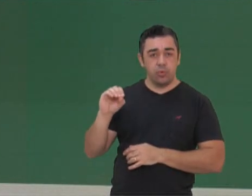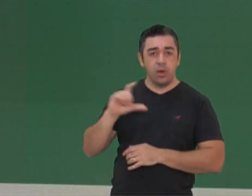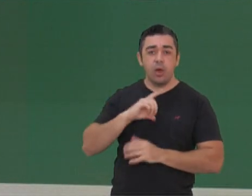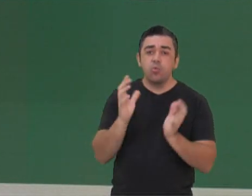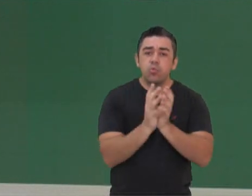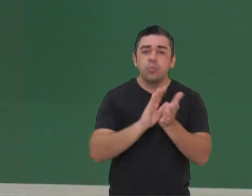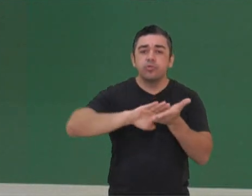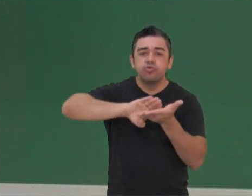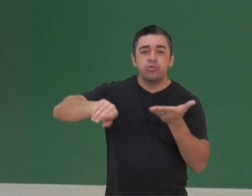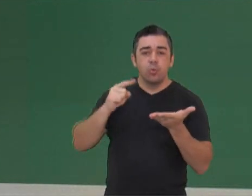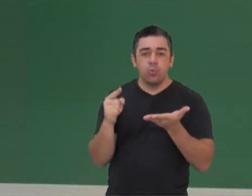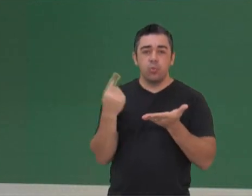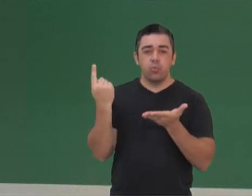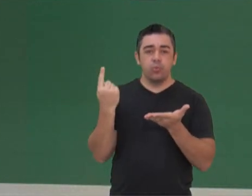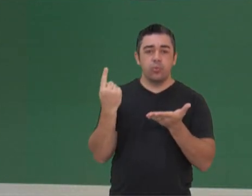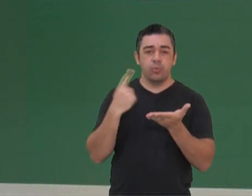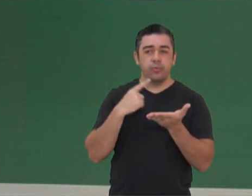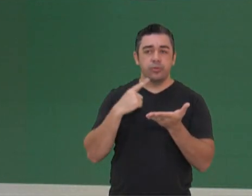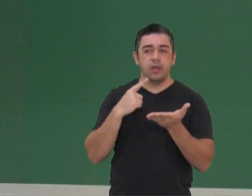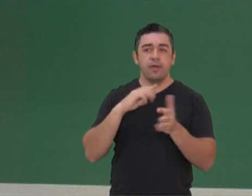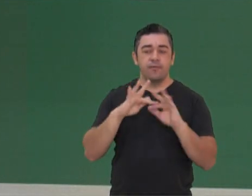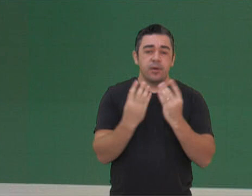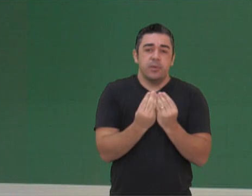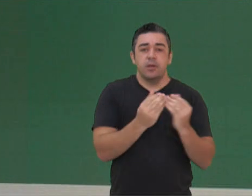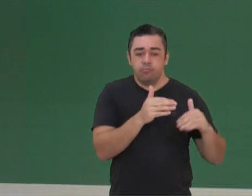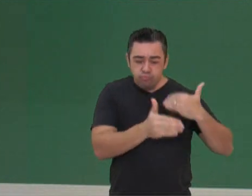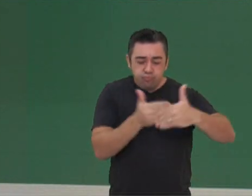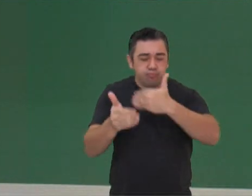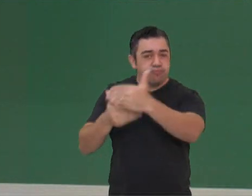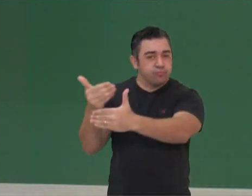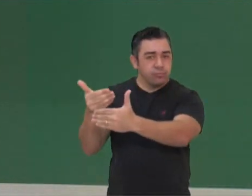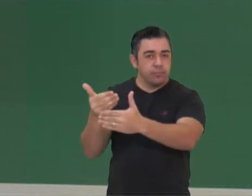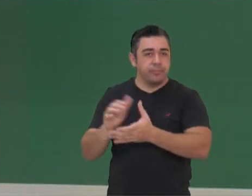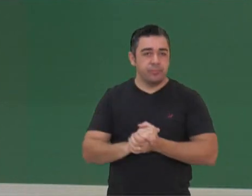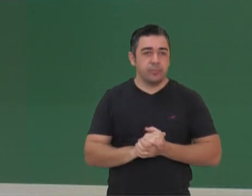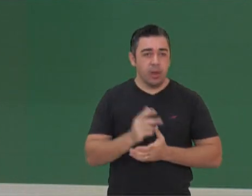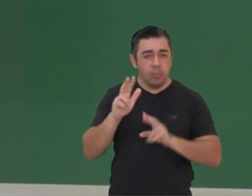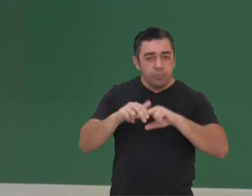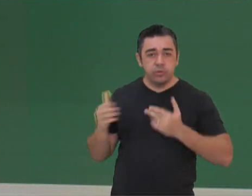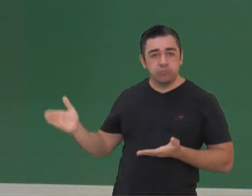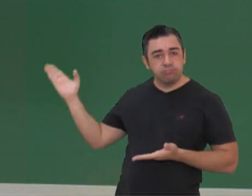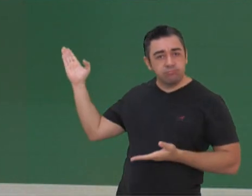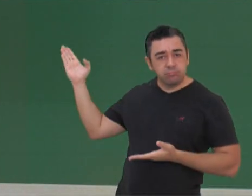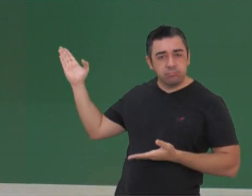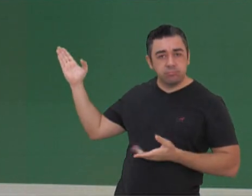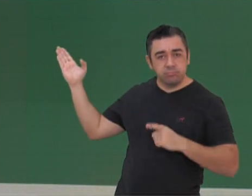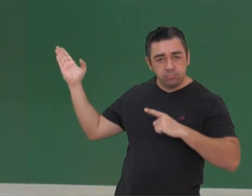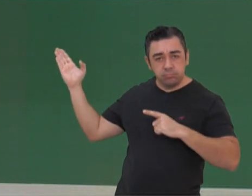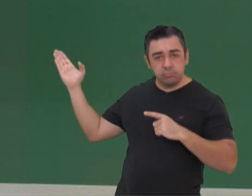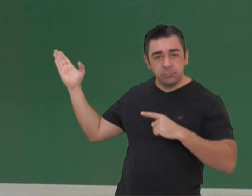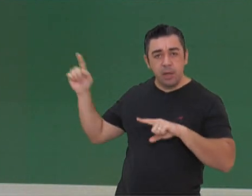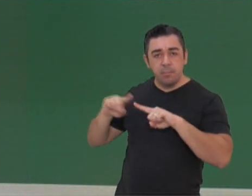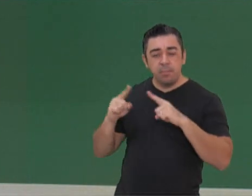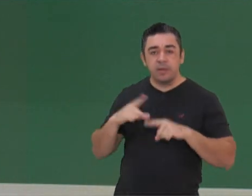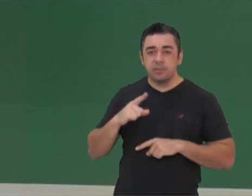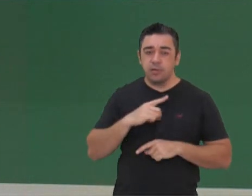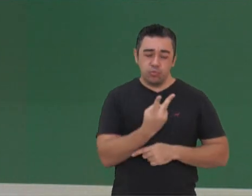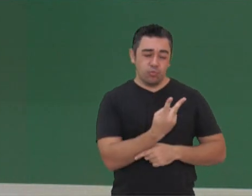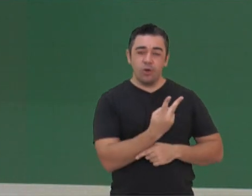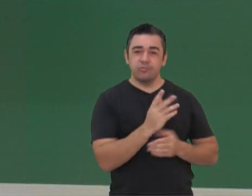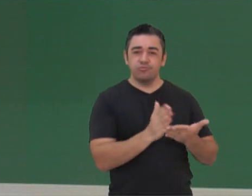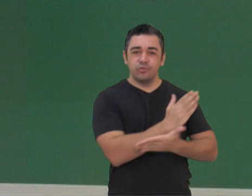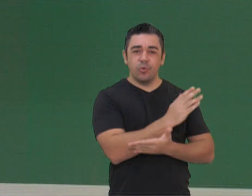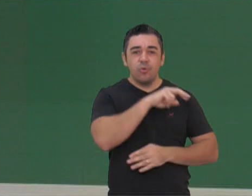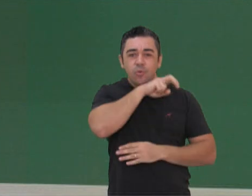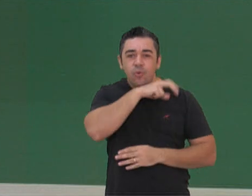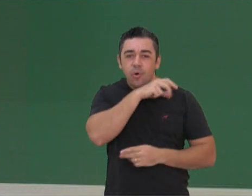alguém de fora. Então, está aqui, ó, o ancestral comum, 3 que tem ancestral comum, mas ficou o lagarto e cobra de fora. Então, se